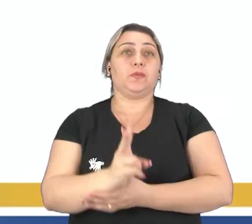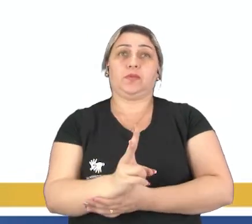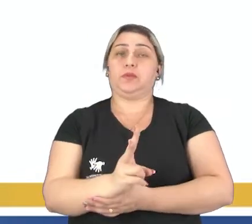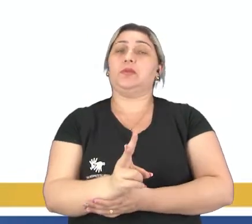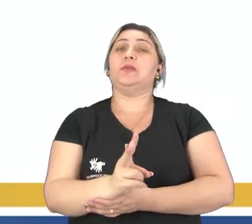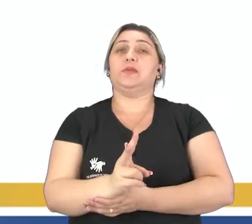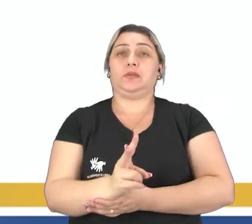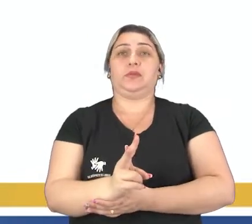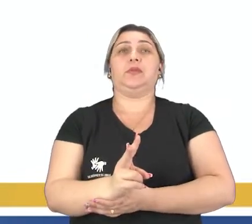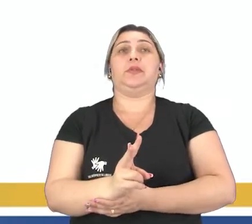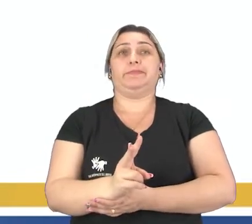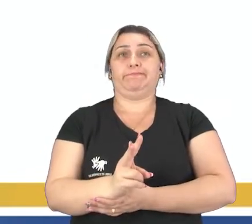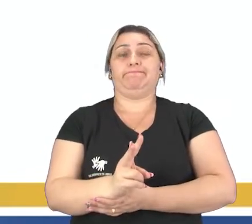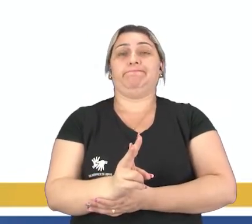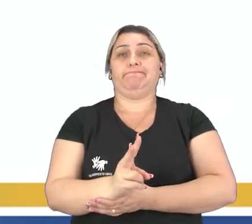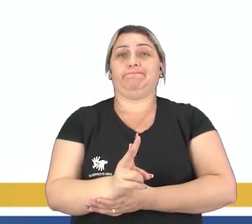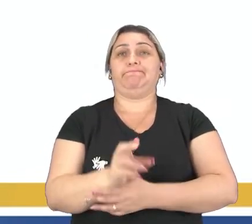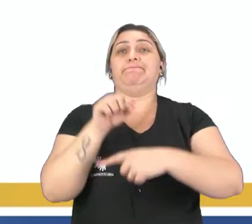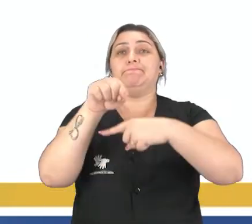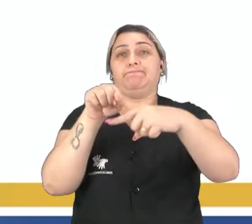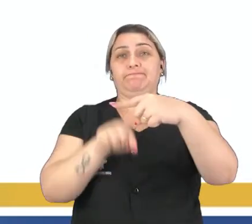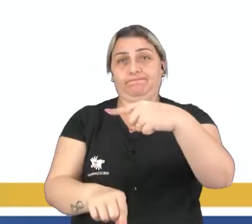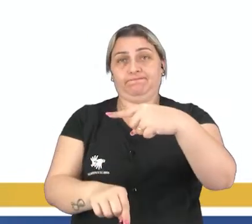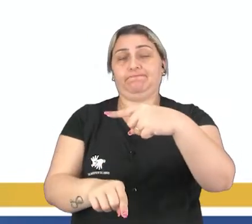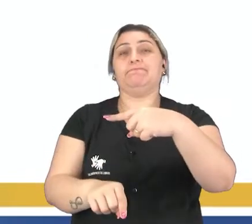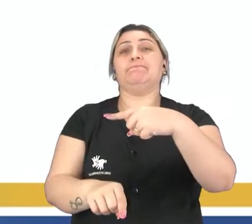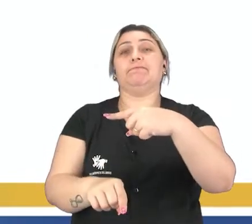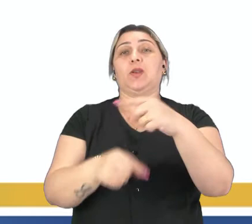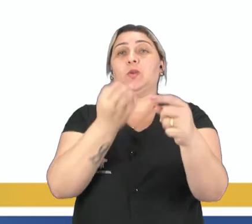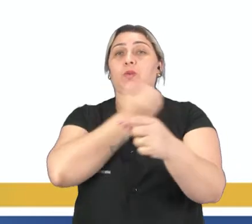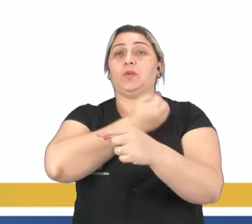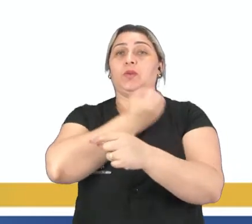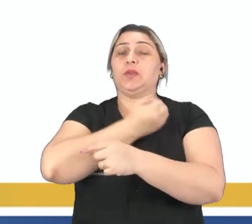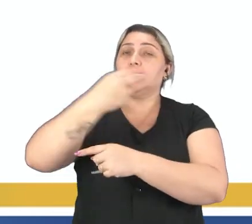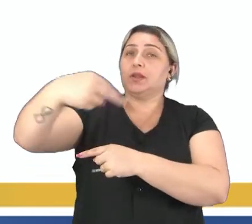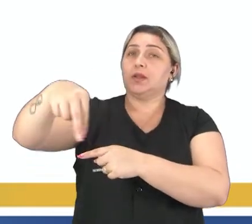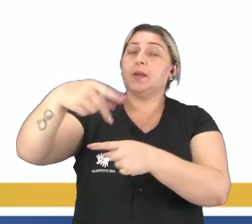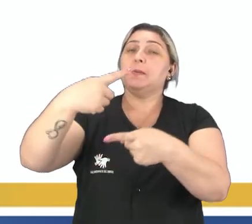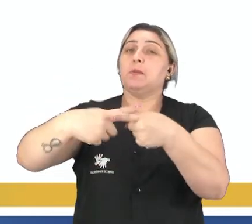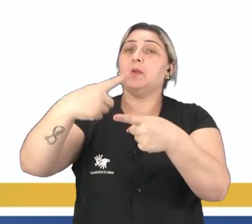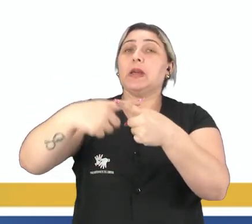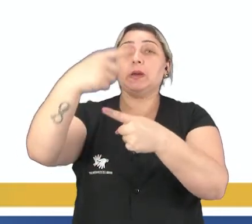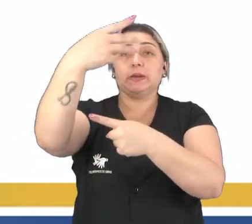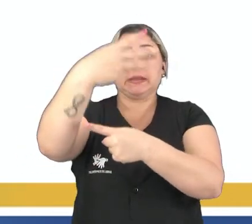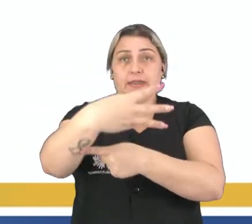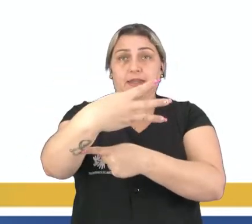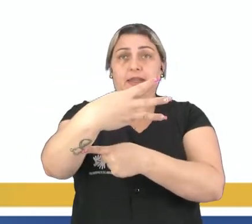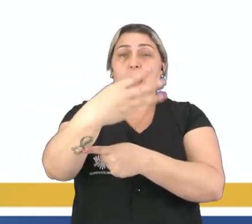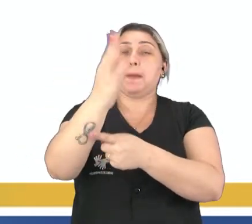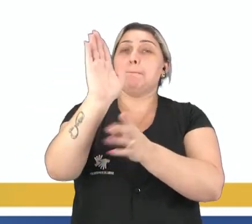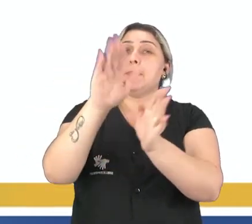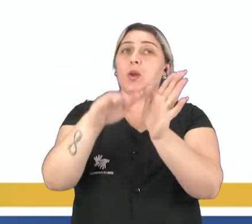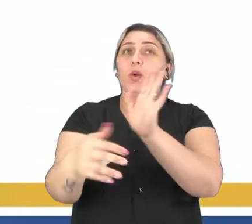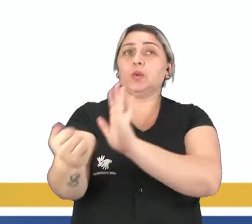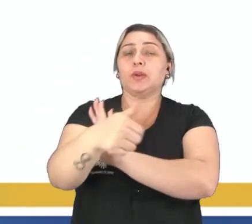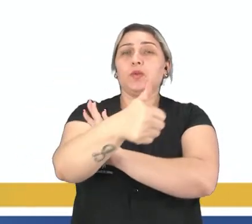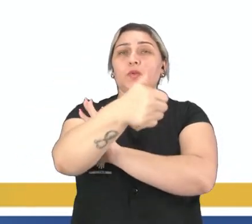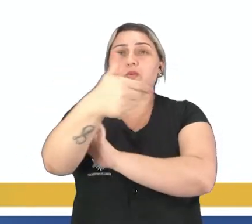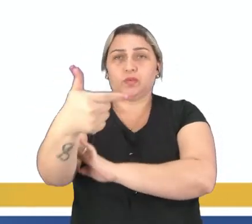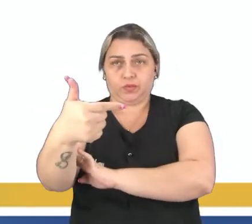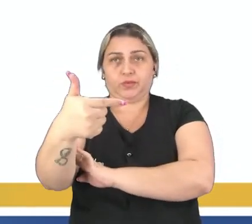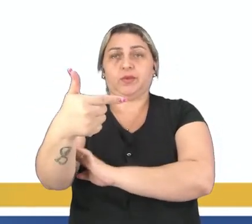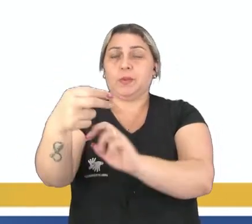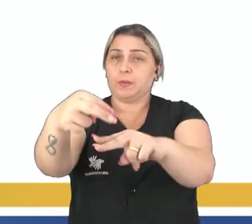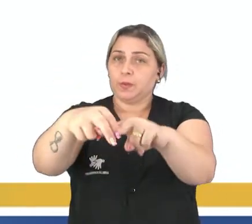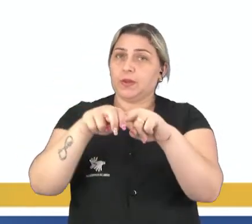agora a minha divisão com os números naturais, porque o 3 ele é menor do que o